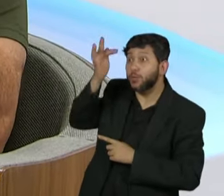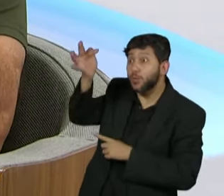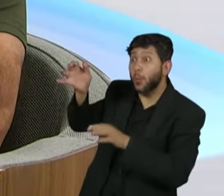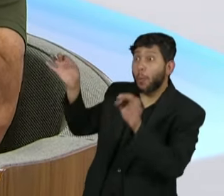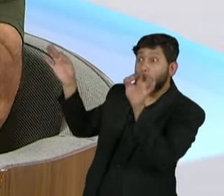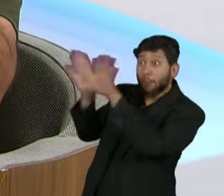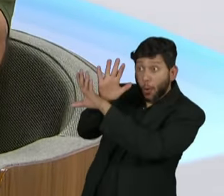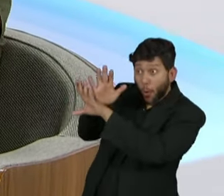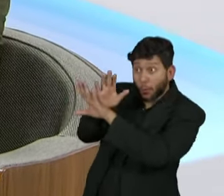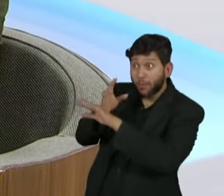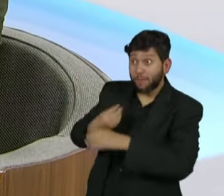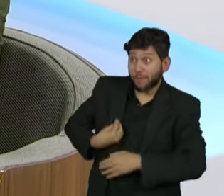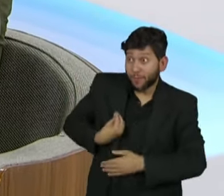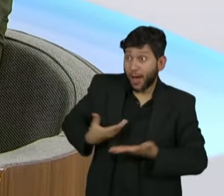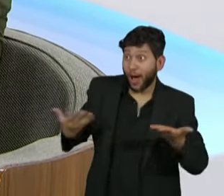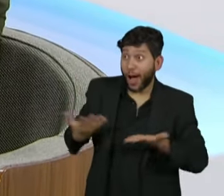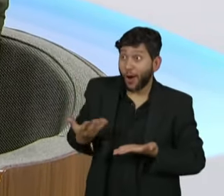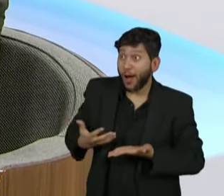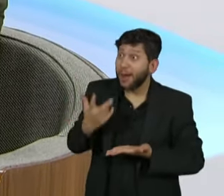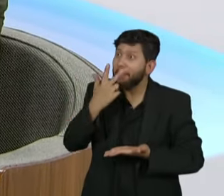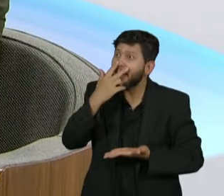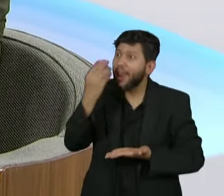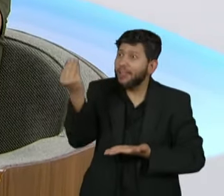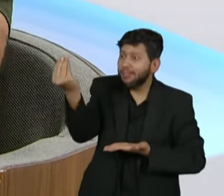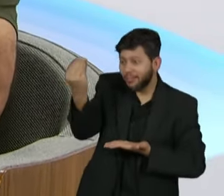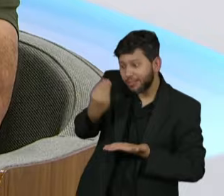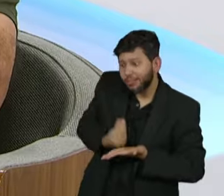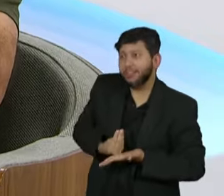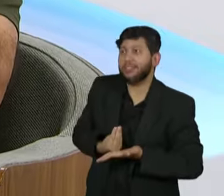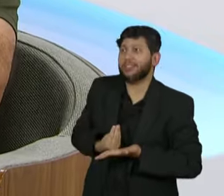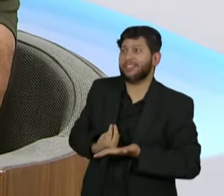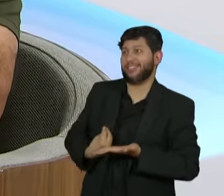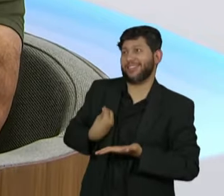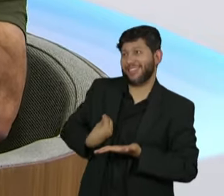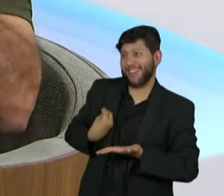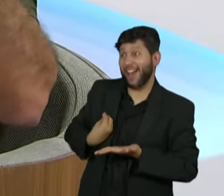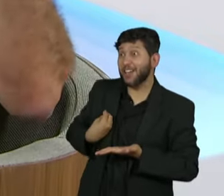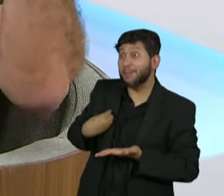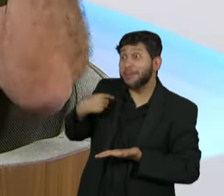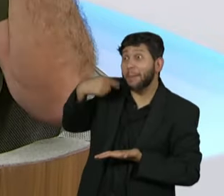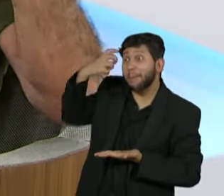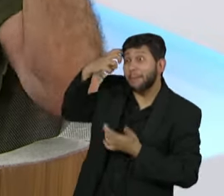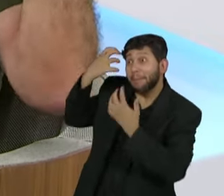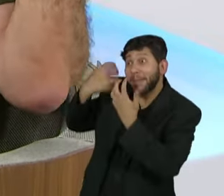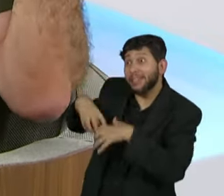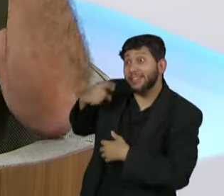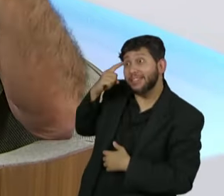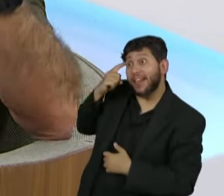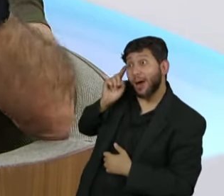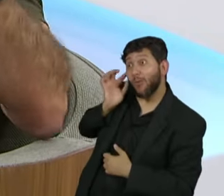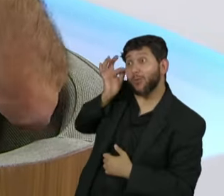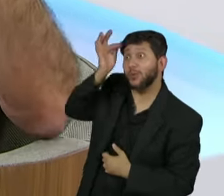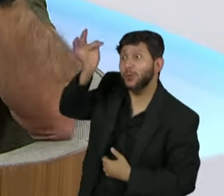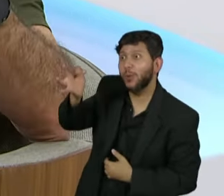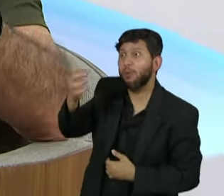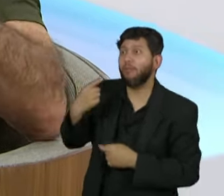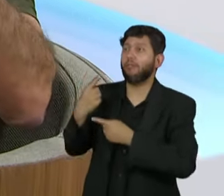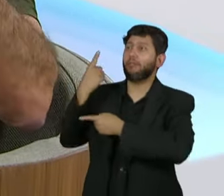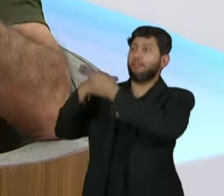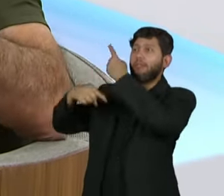prototipa o futuro a partir do próprio futuro não é a gente voltando para